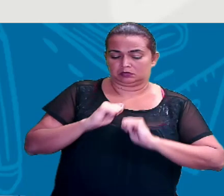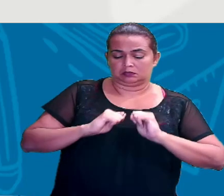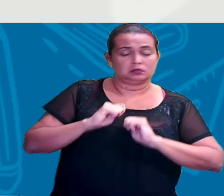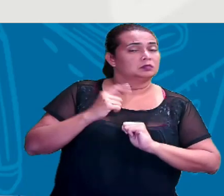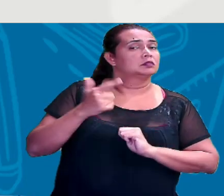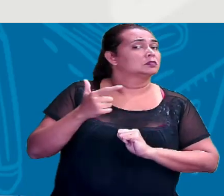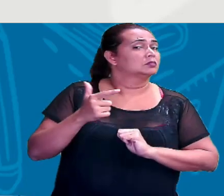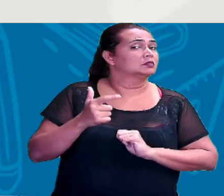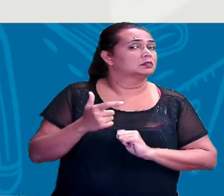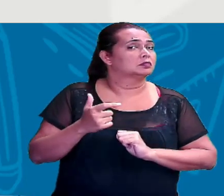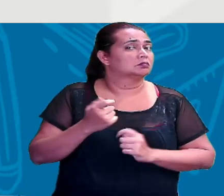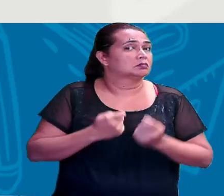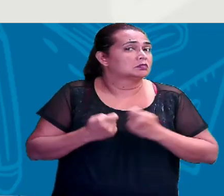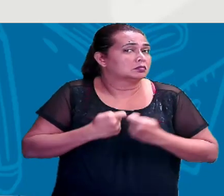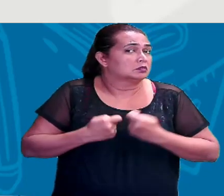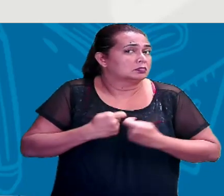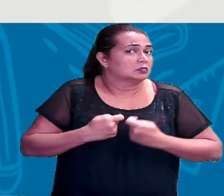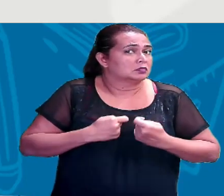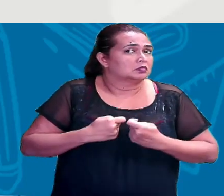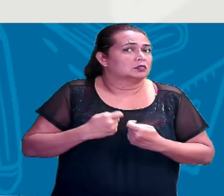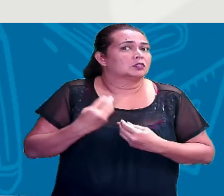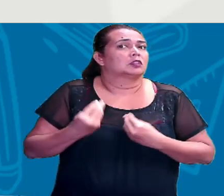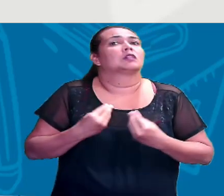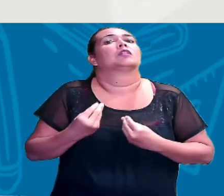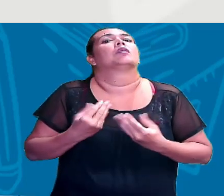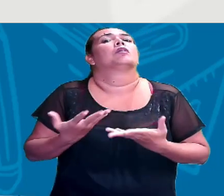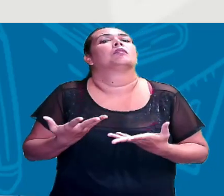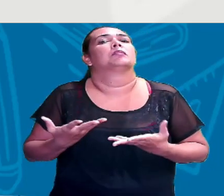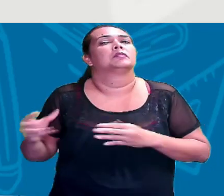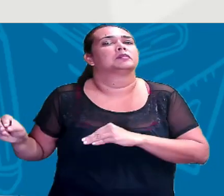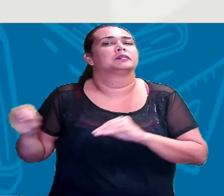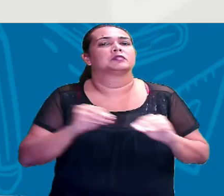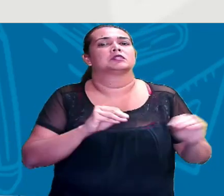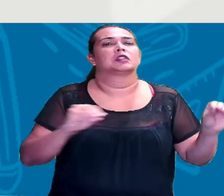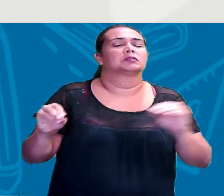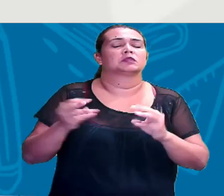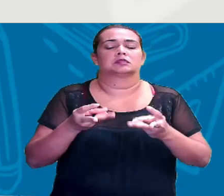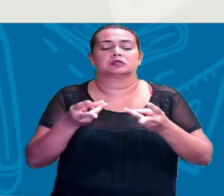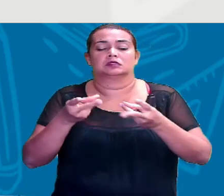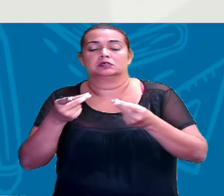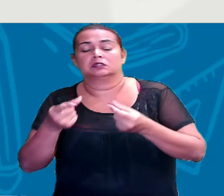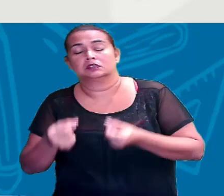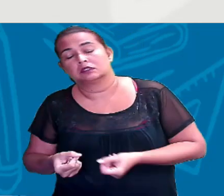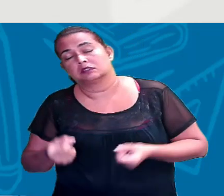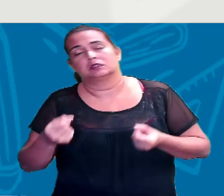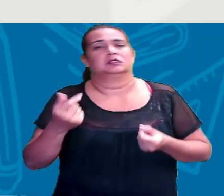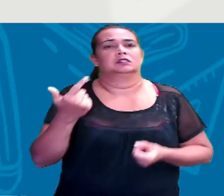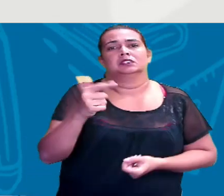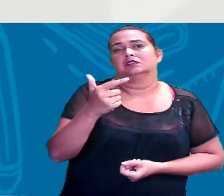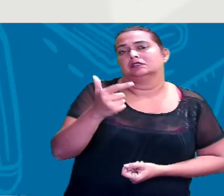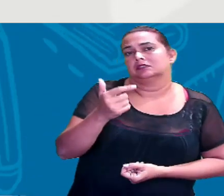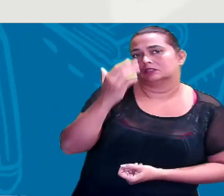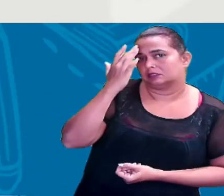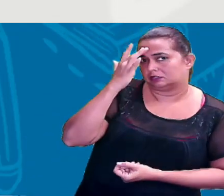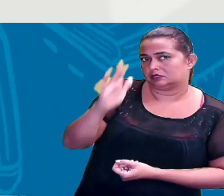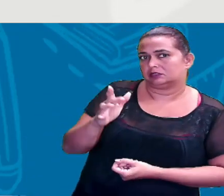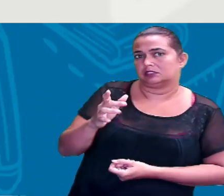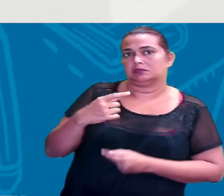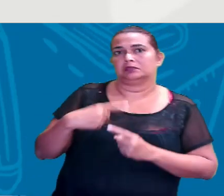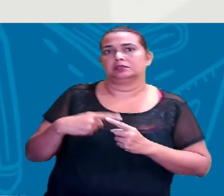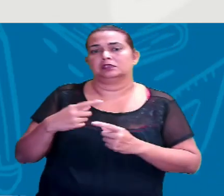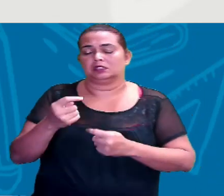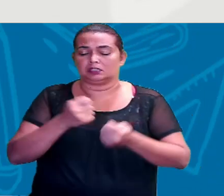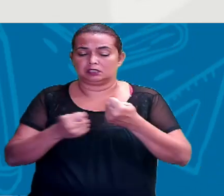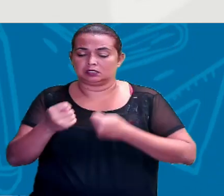as ações dos países, as ações dos grandes instituições que comandam a economia. E